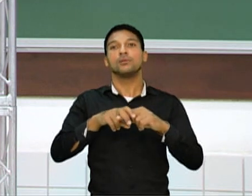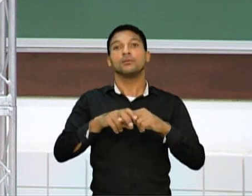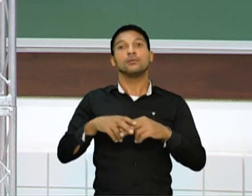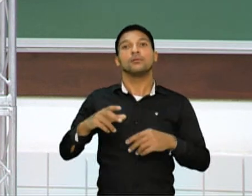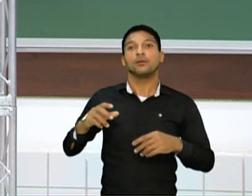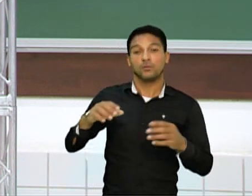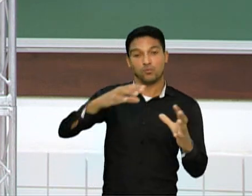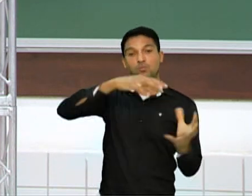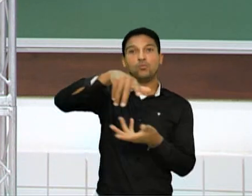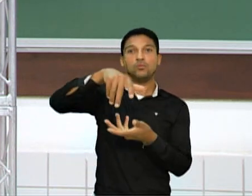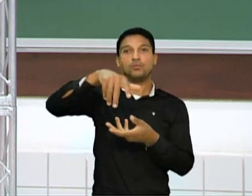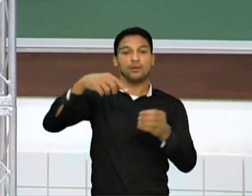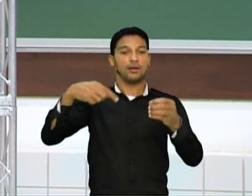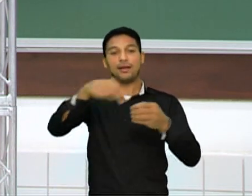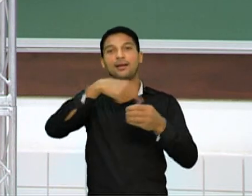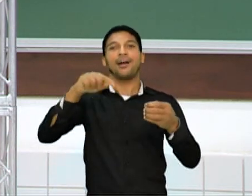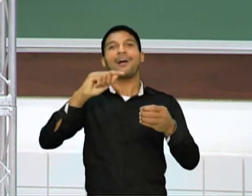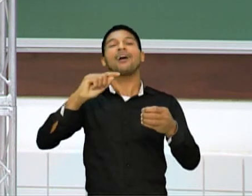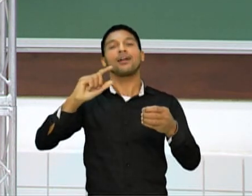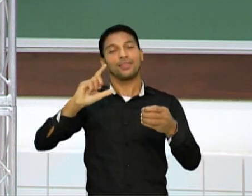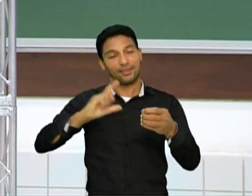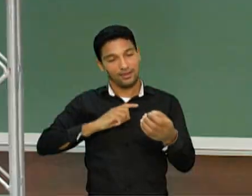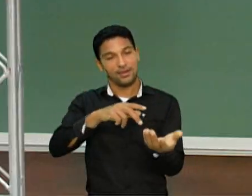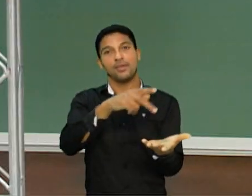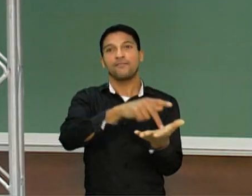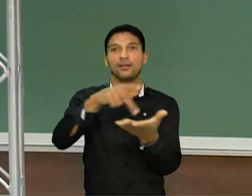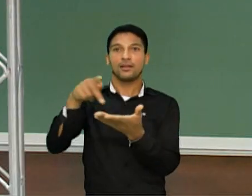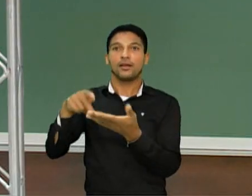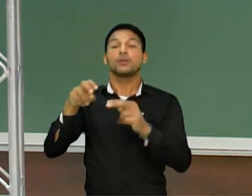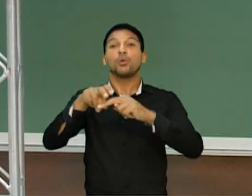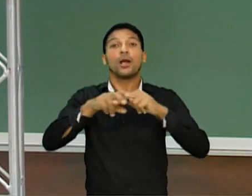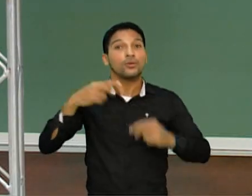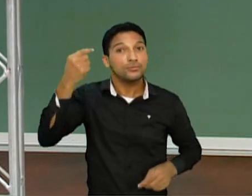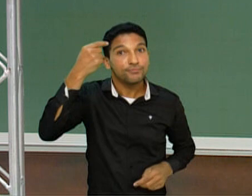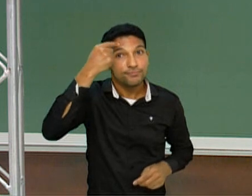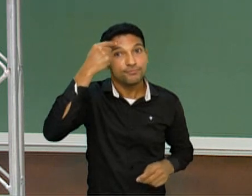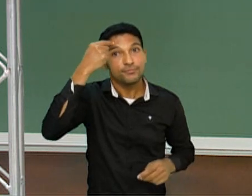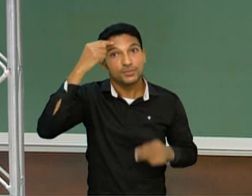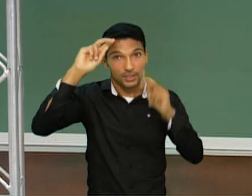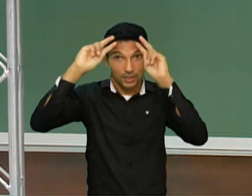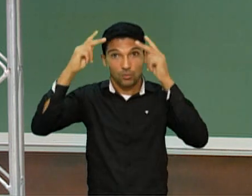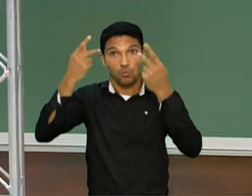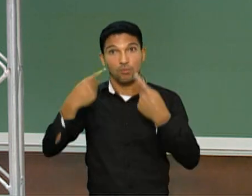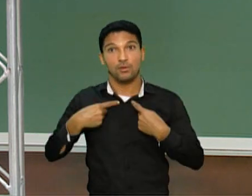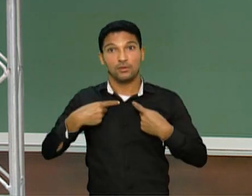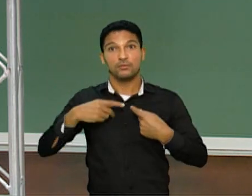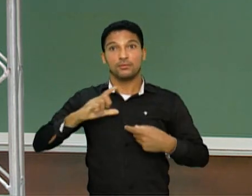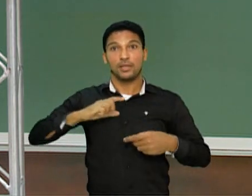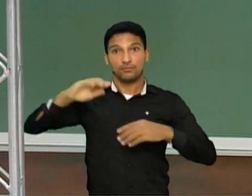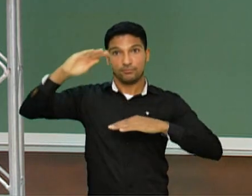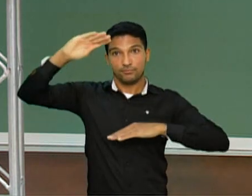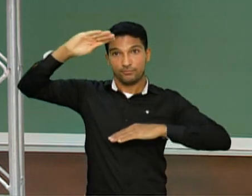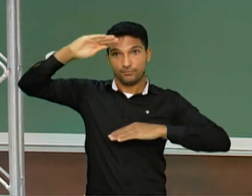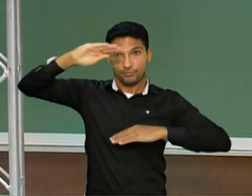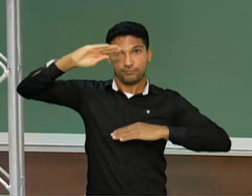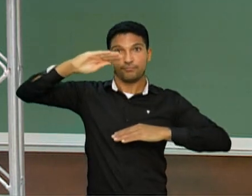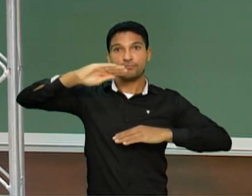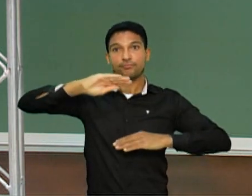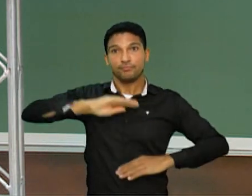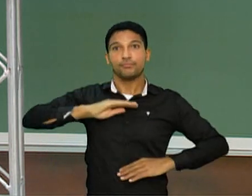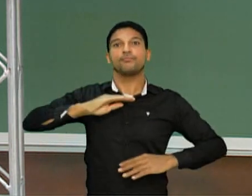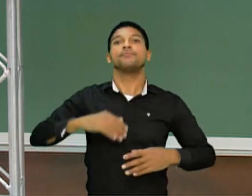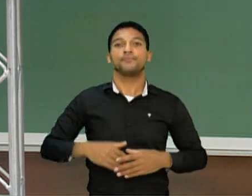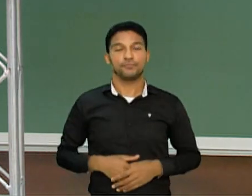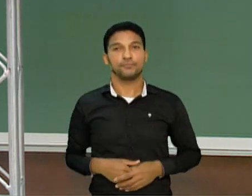existe naturalmente no ser humano. Por isso que esse dualismo colocado pelo Descartes vai inspirar